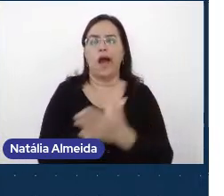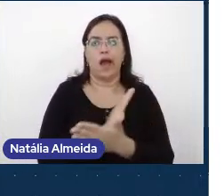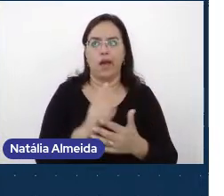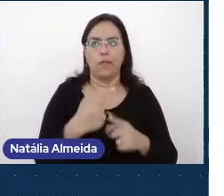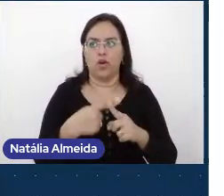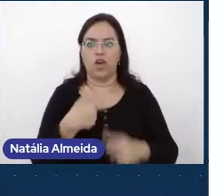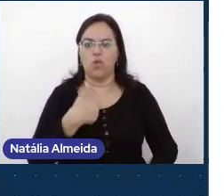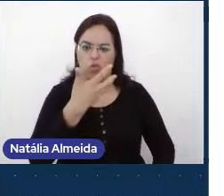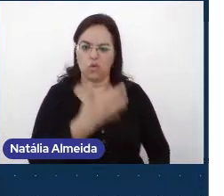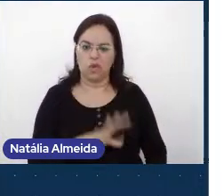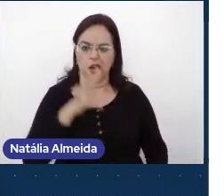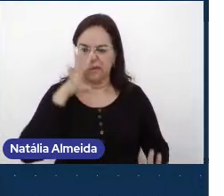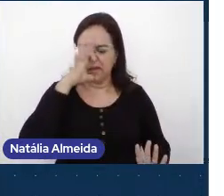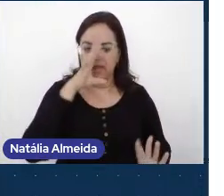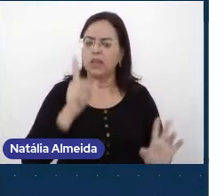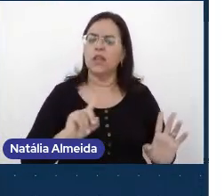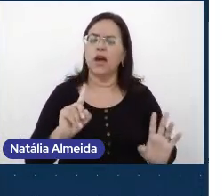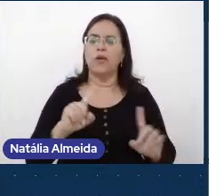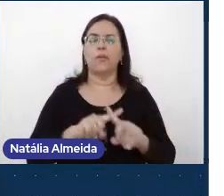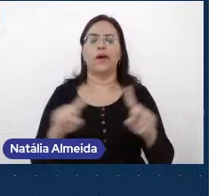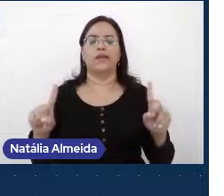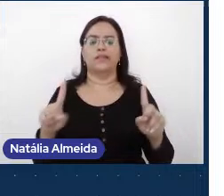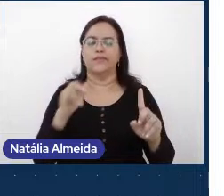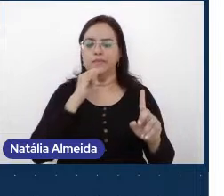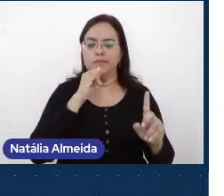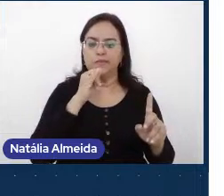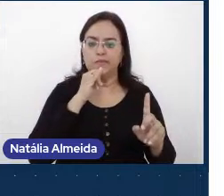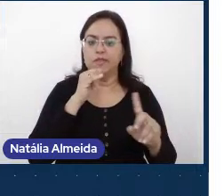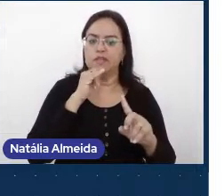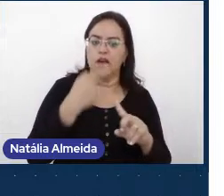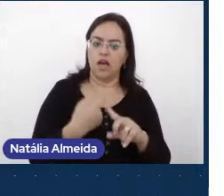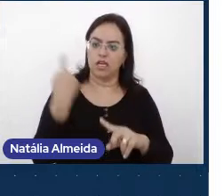o critério esse de reflexibilidade, por exemplo, que eu falava antes.